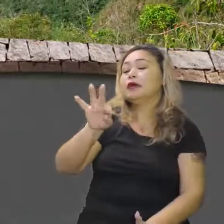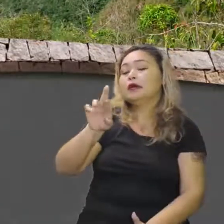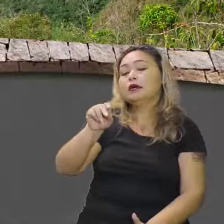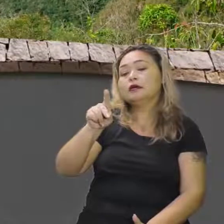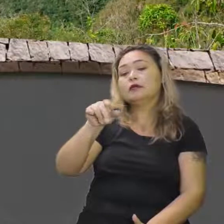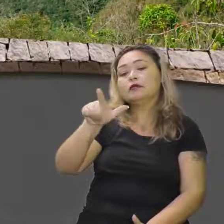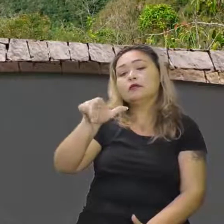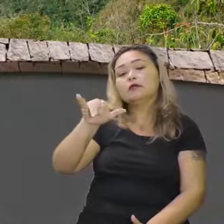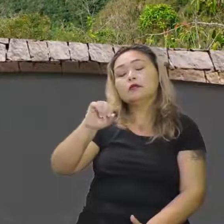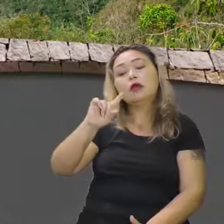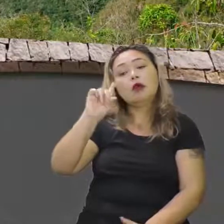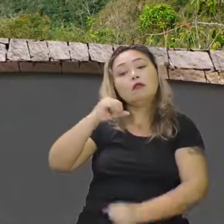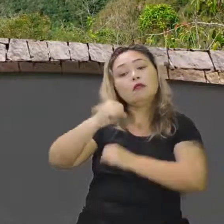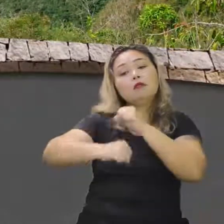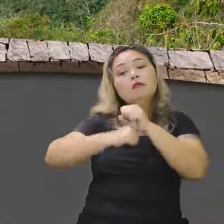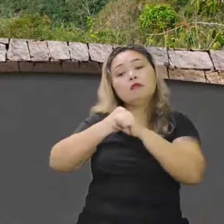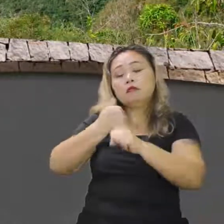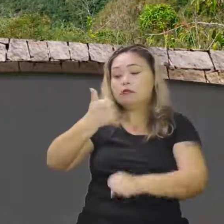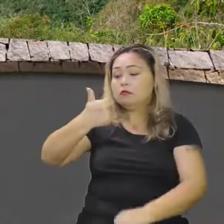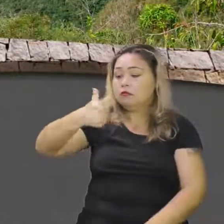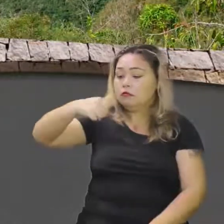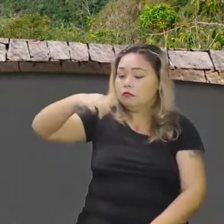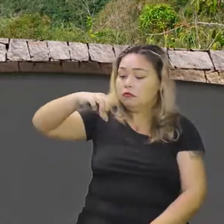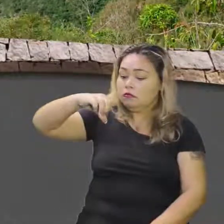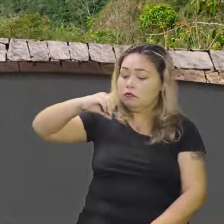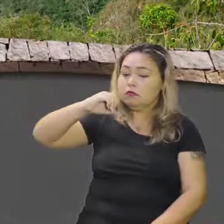Petrópolis, 1903.